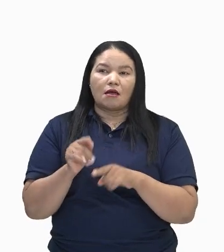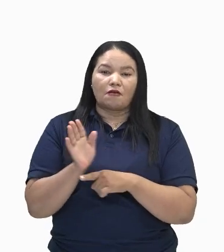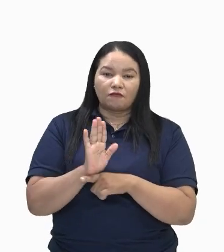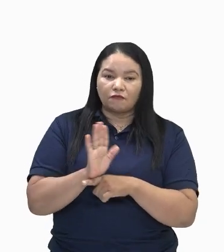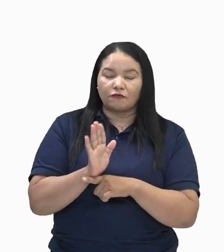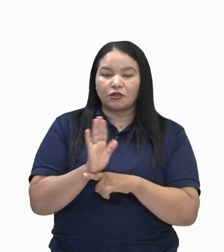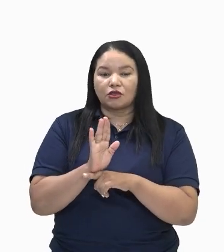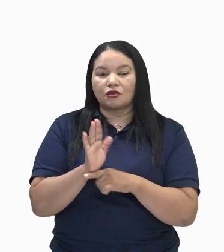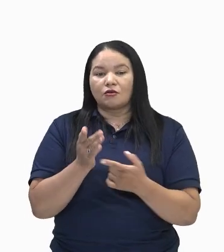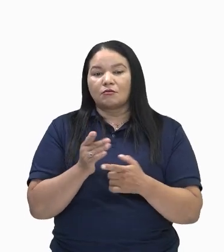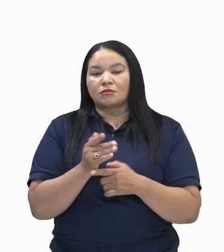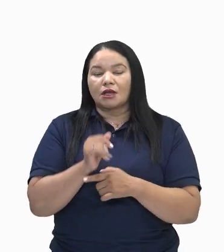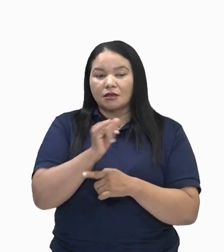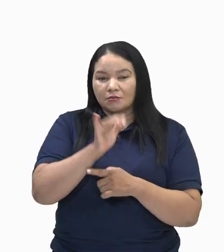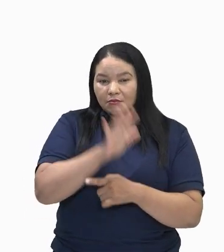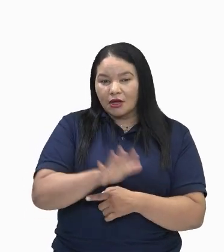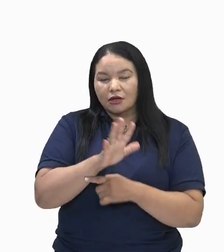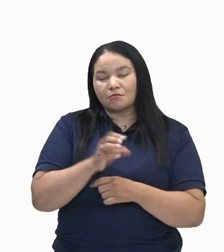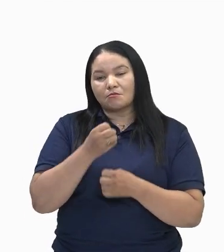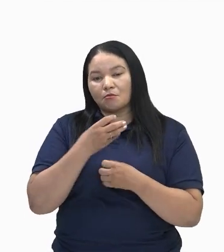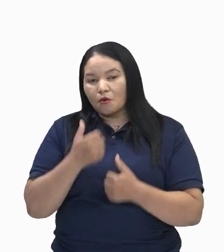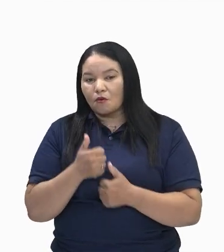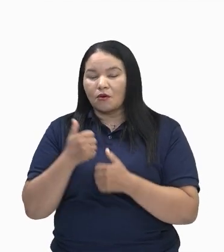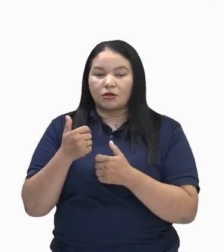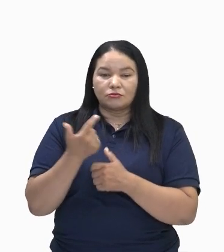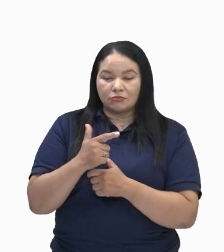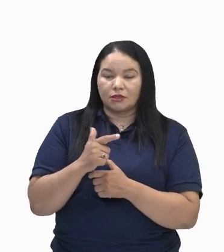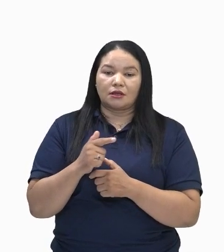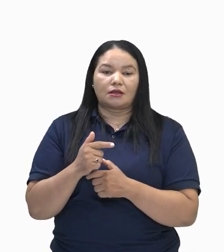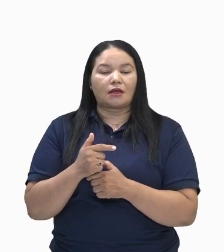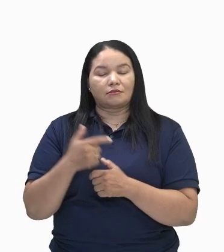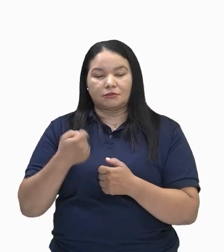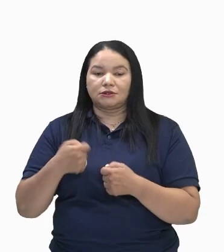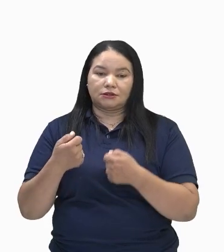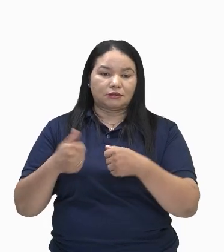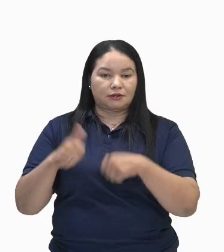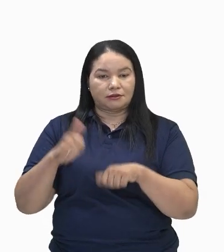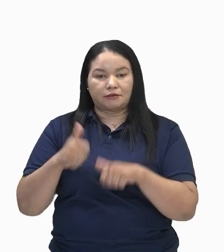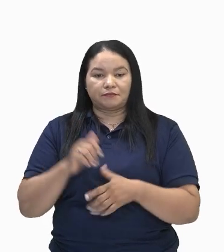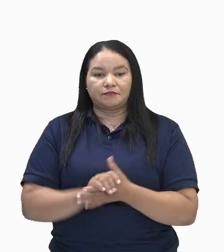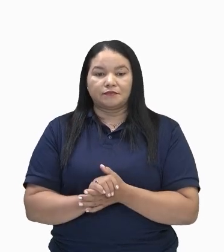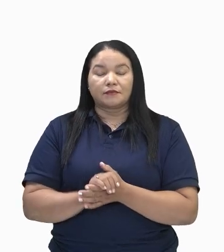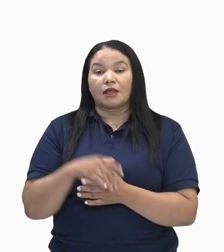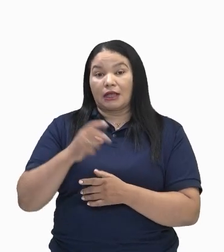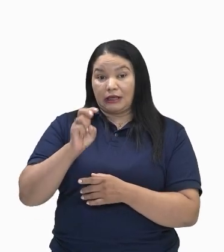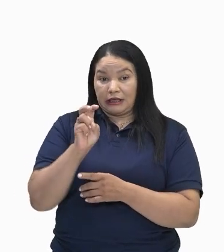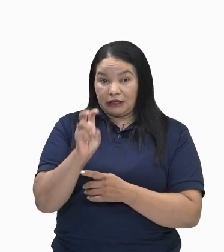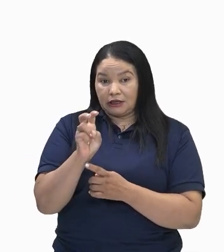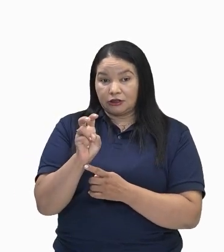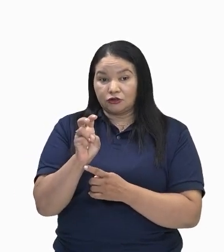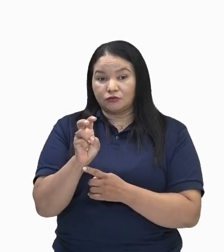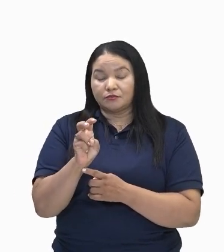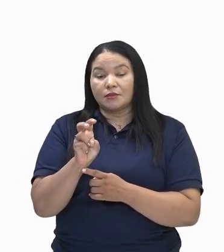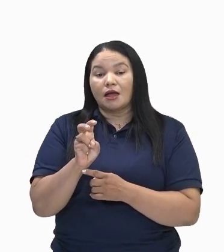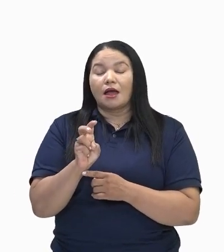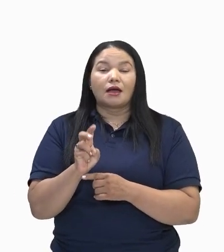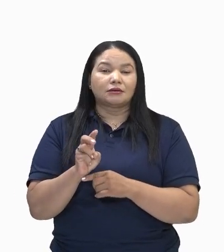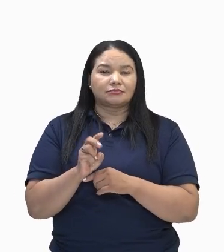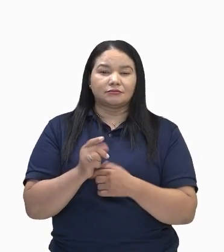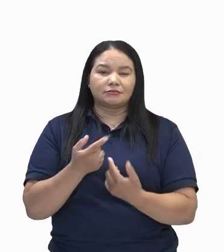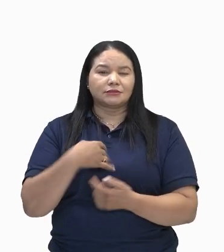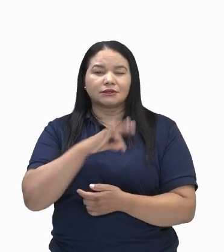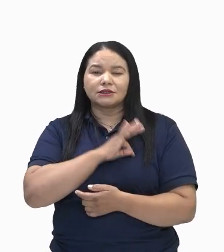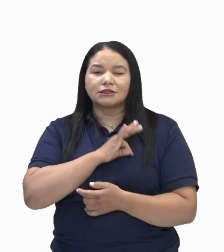são boas, se não são, enfim, ok? Vamos então agora falar um pouquinho dos aspectos técnicos. O que a gente consegue anotar a partir do